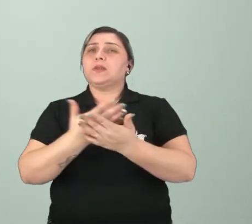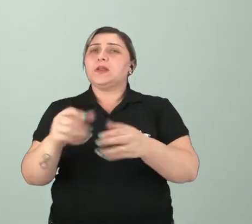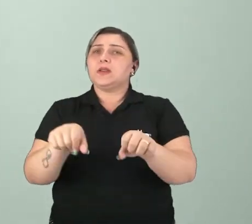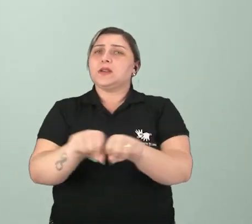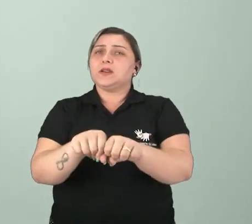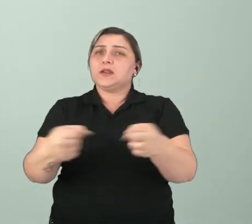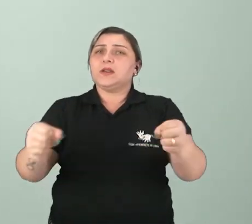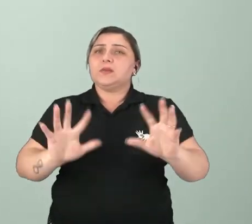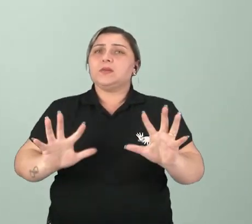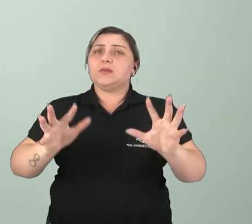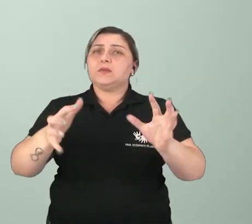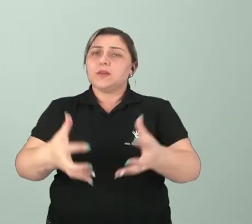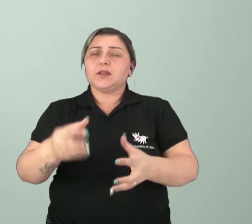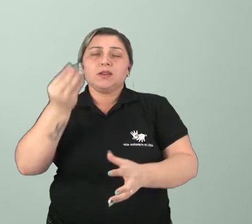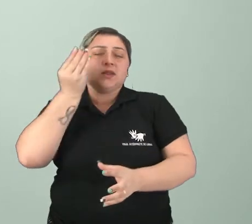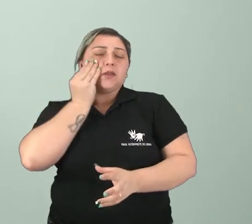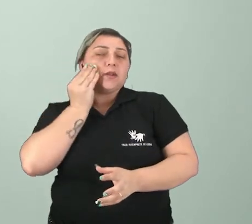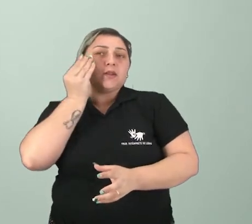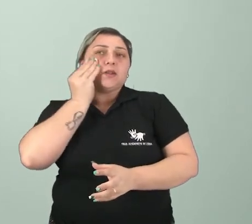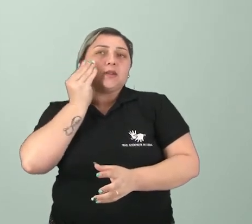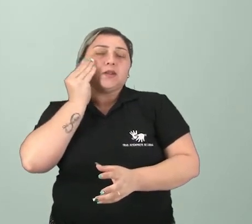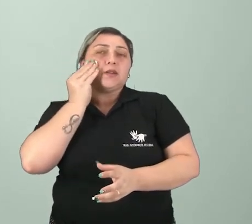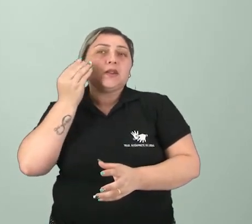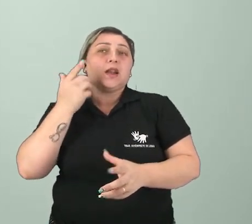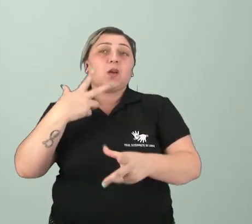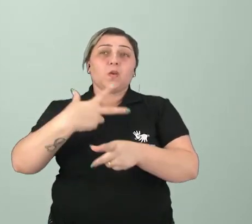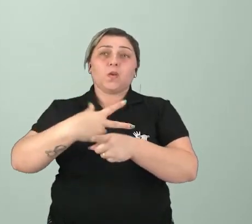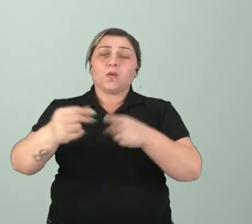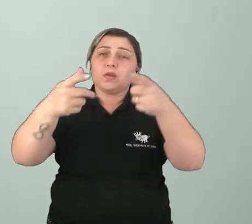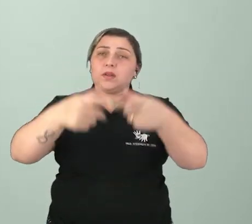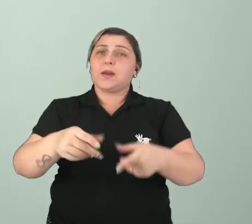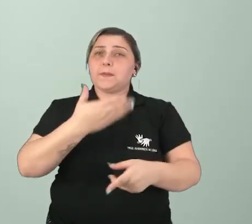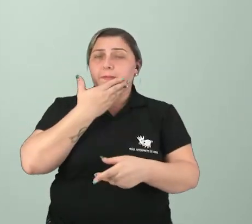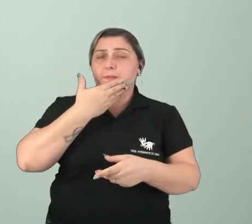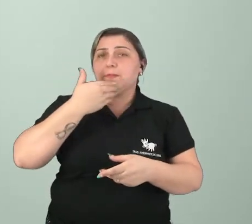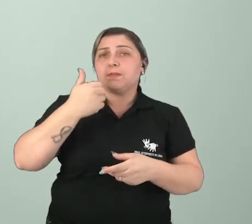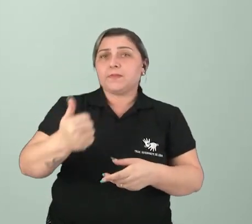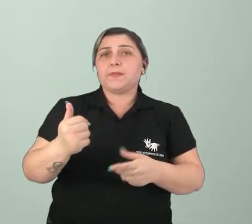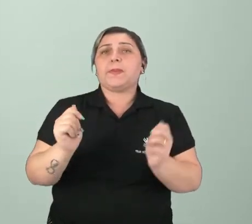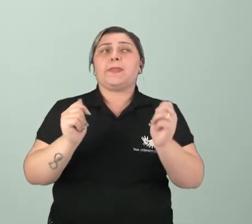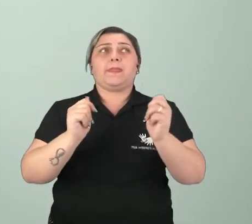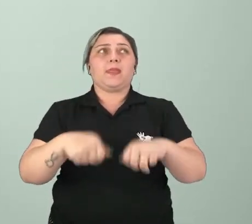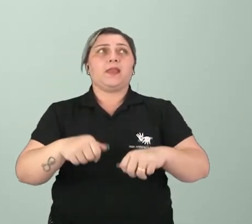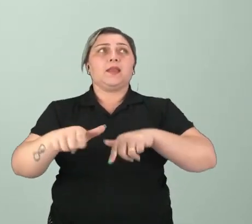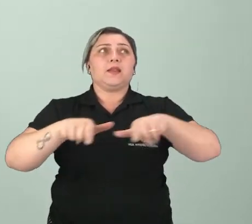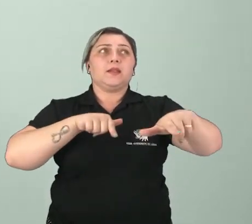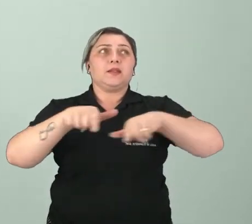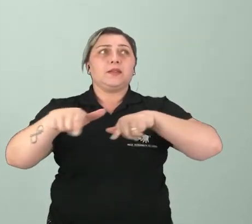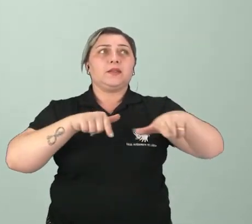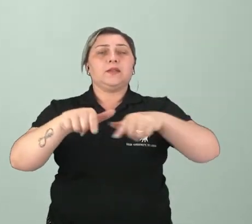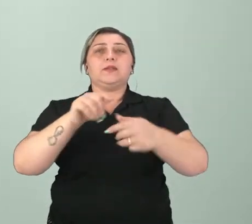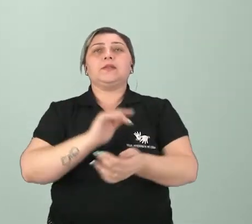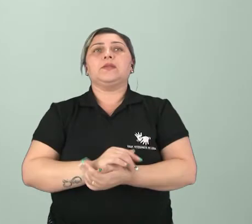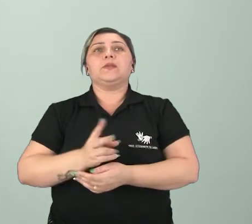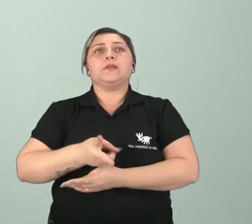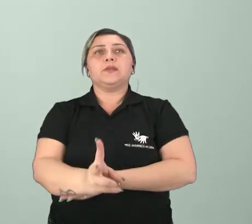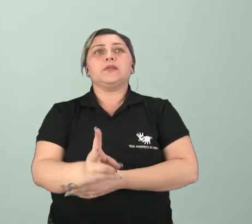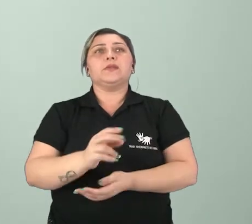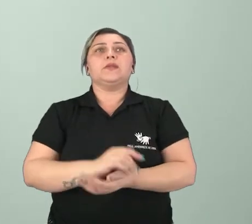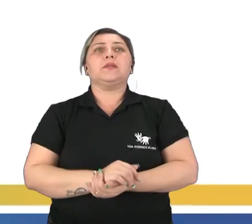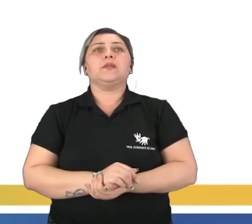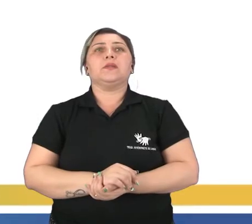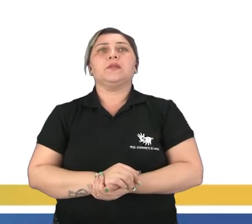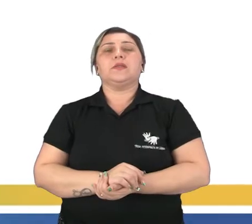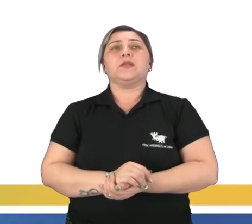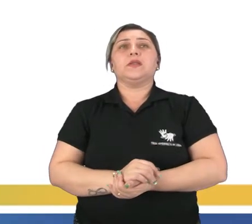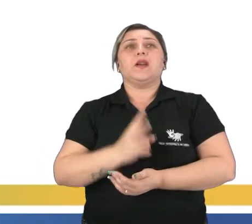a quebrar máquinas e tentar cada vez mais conquistar um espaço melhor e uma condição digna de trabalho. Continuando.